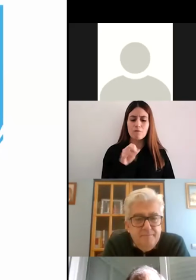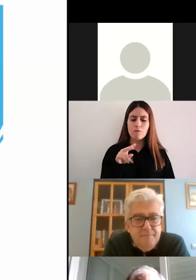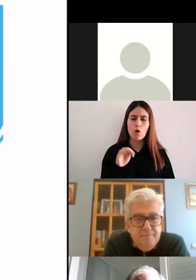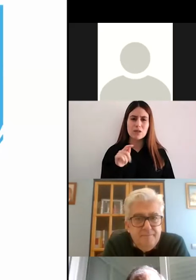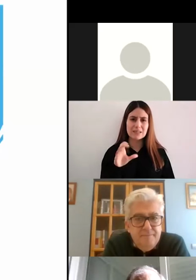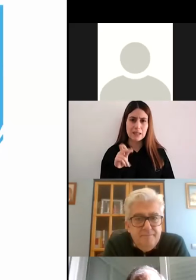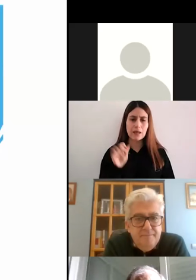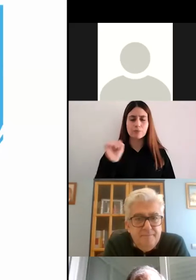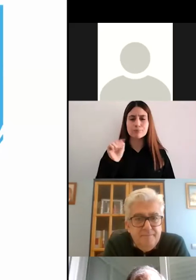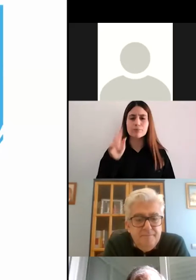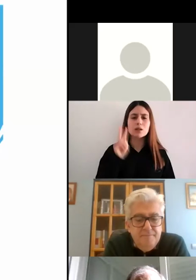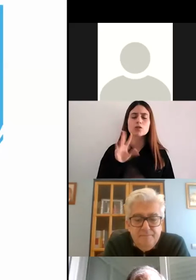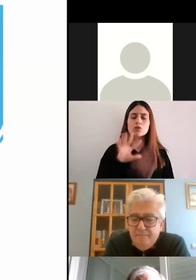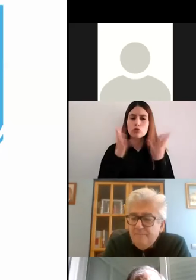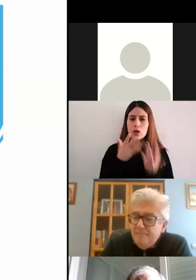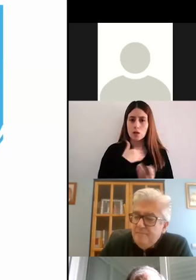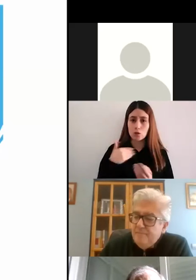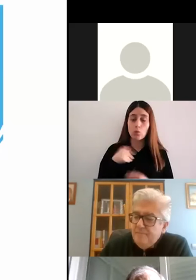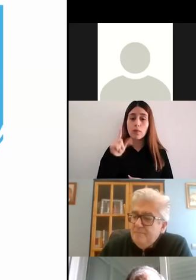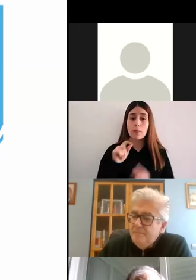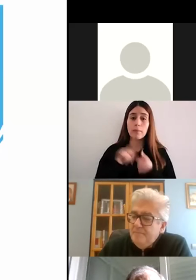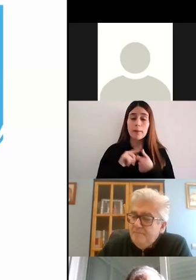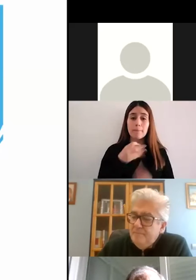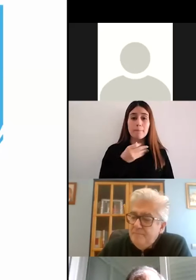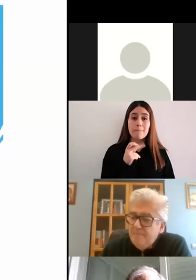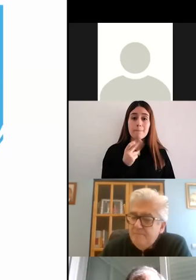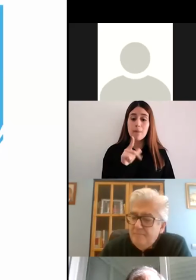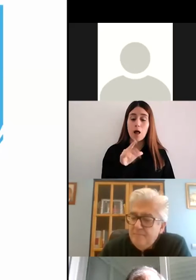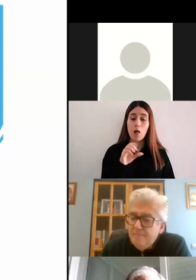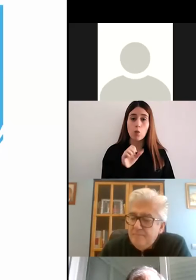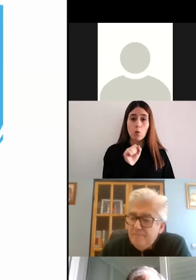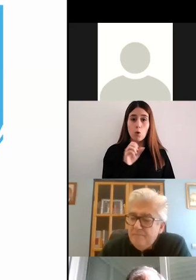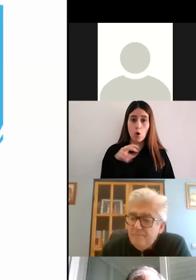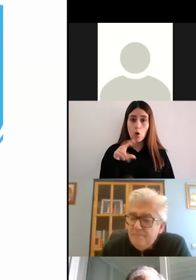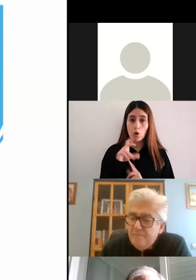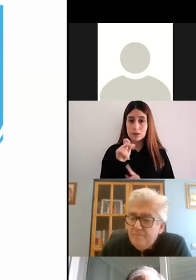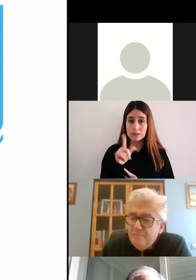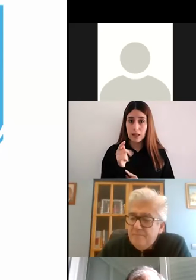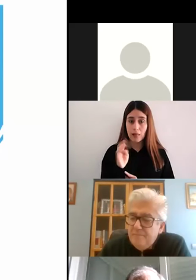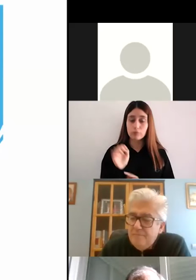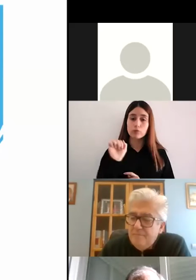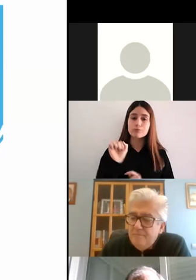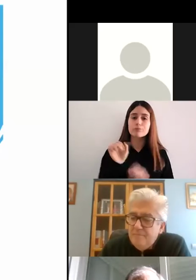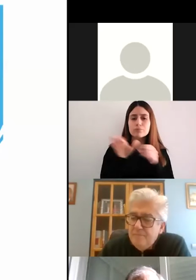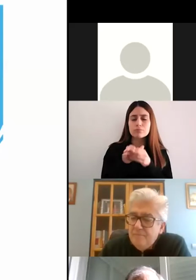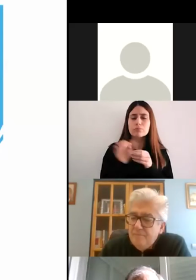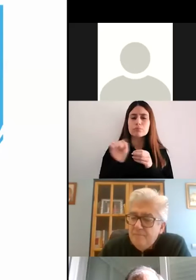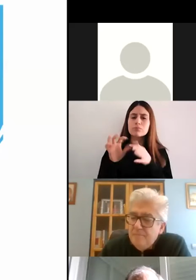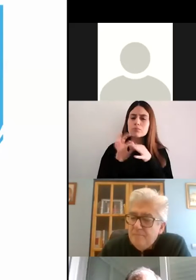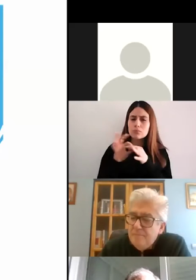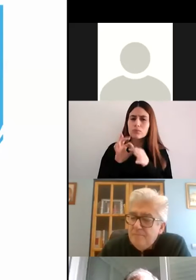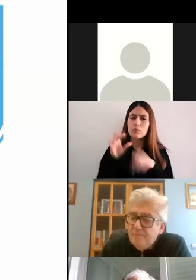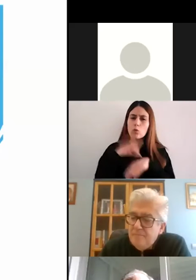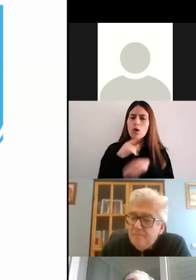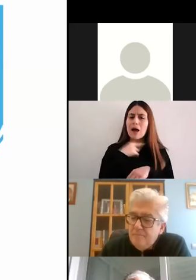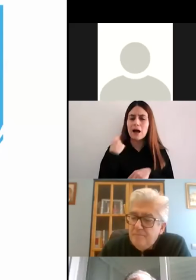Paulo Gonçalves, membro da Comissão Organizadora da União das Associações de Doenças Raras de Portugal. Será também